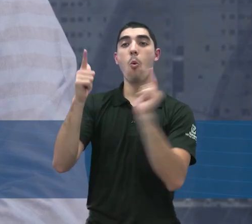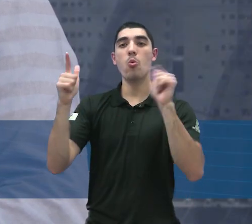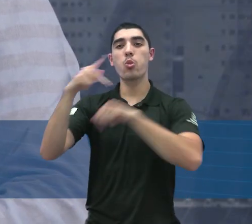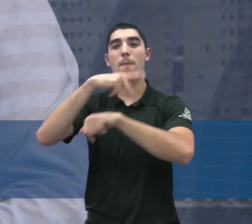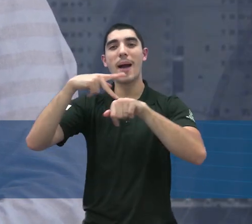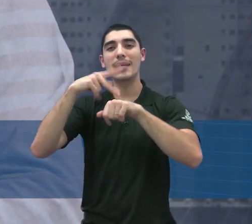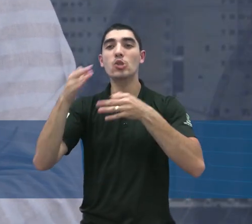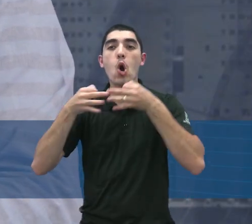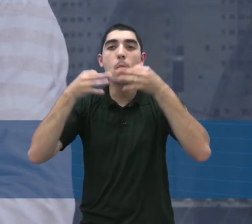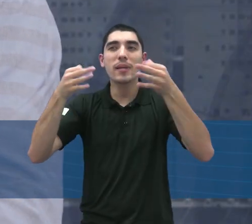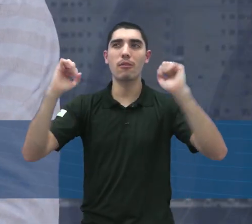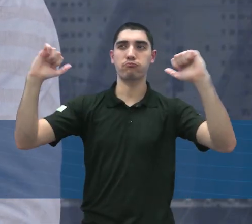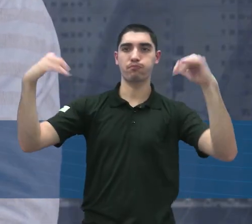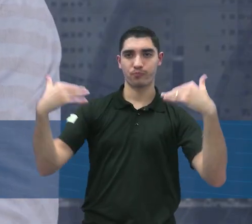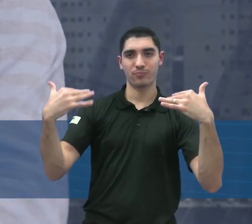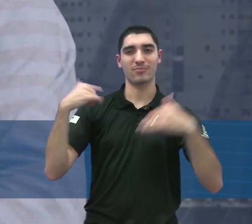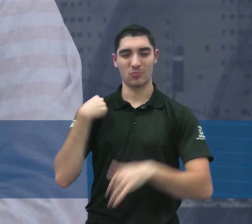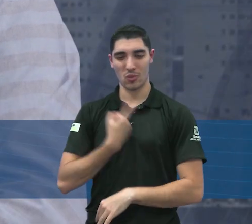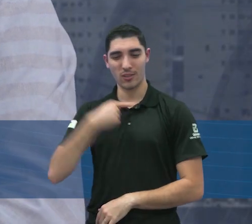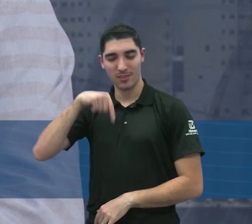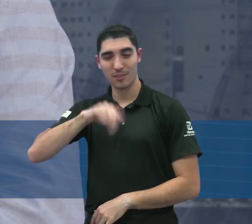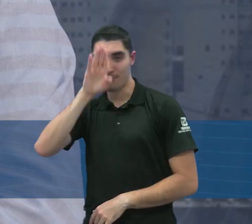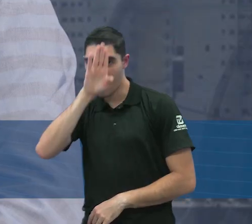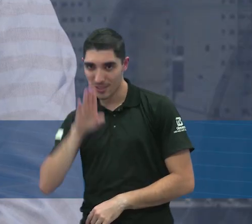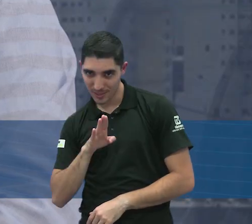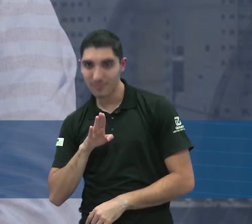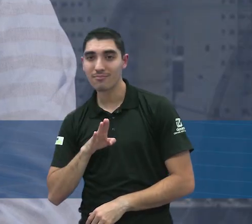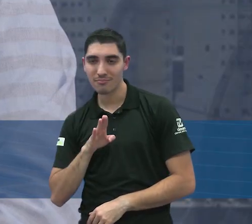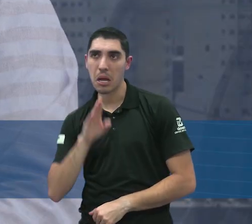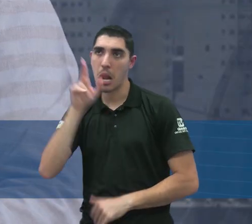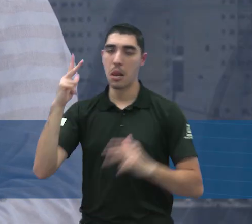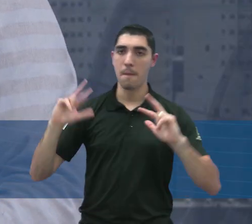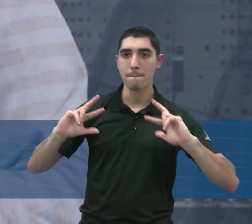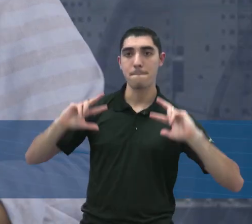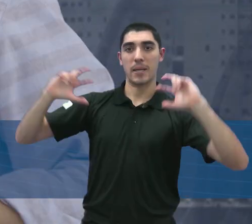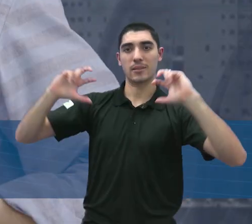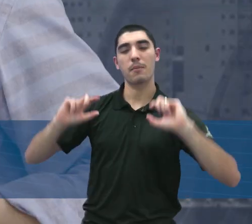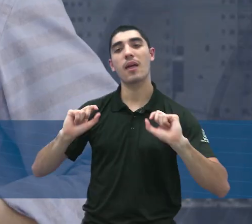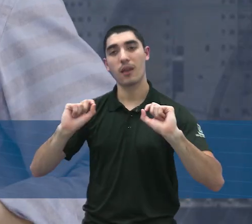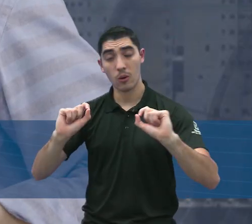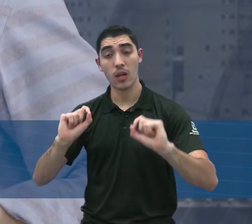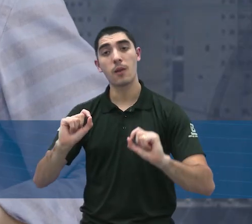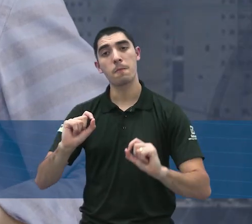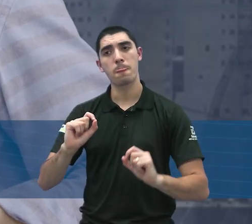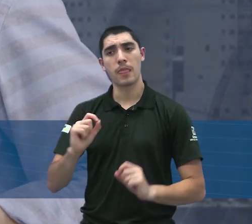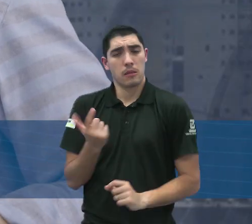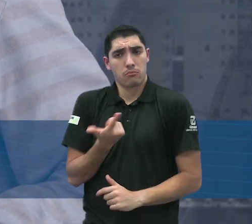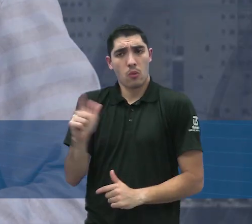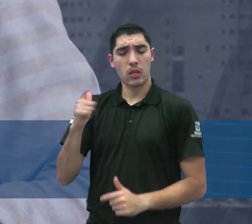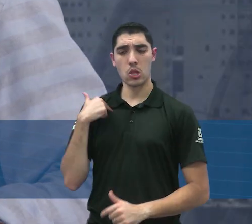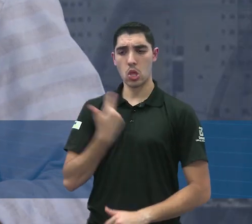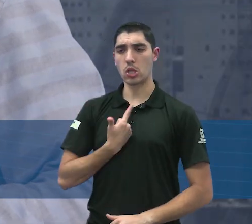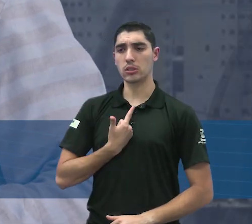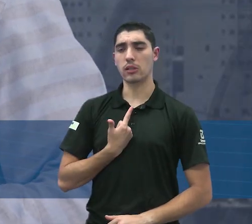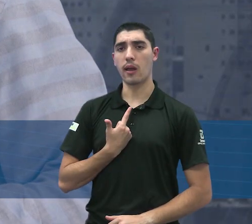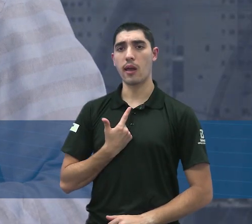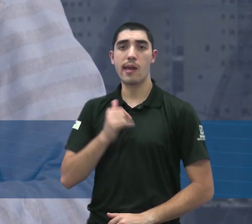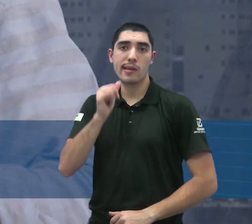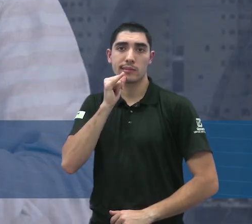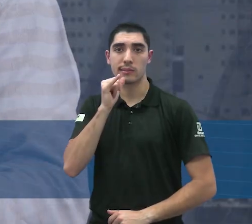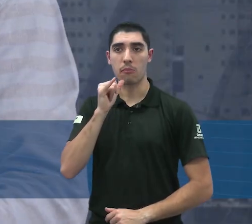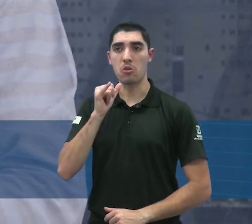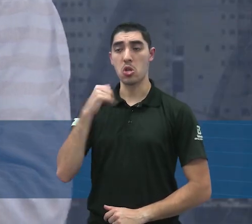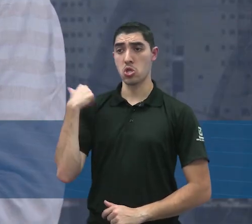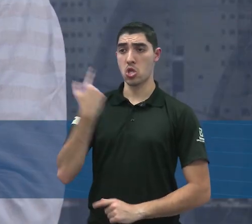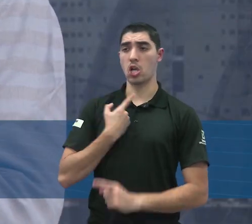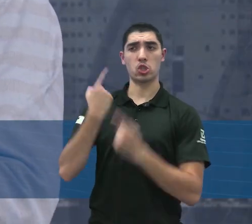como muitas vezes um mediador nato em questões que não tem nenhuma posição de antemão colocada. Por exemplo, não está de antemão